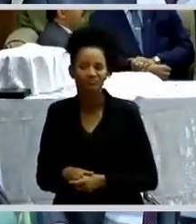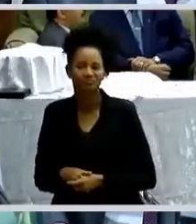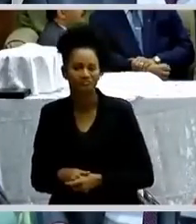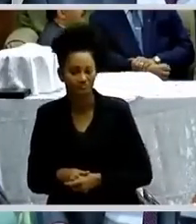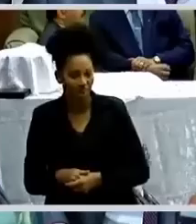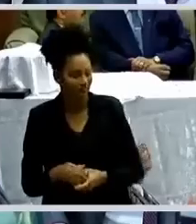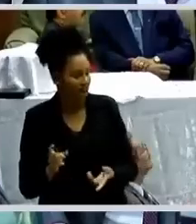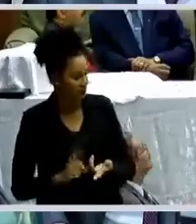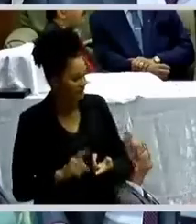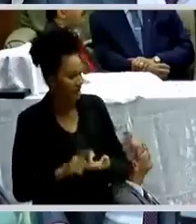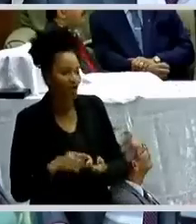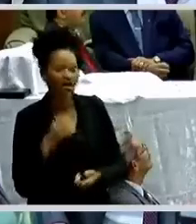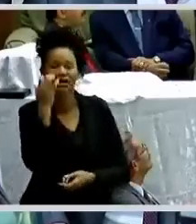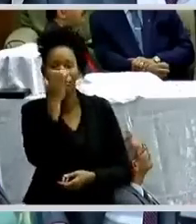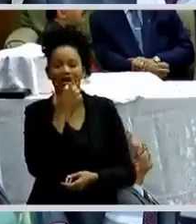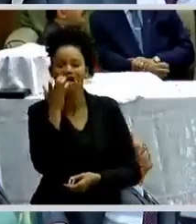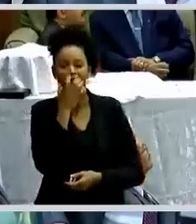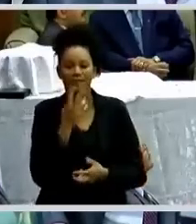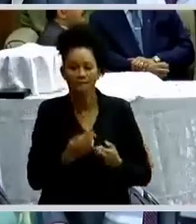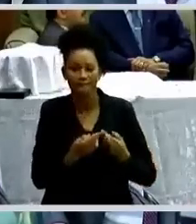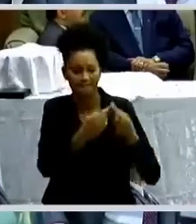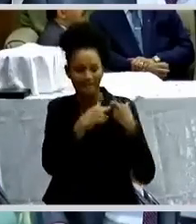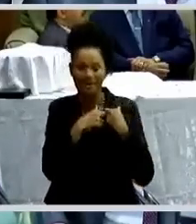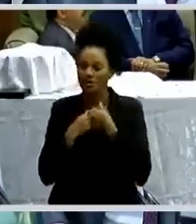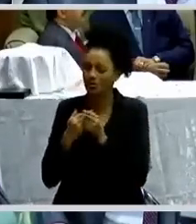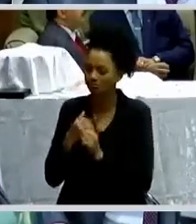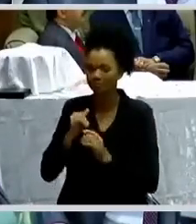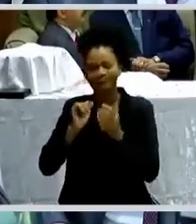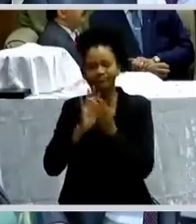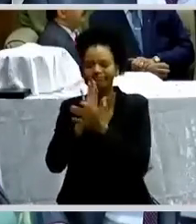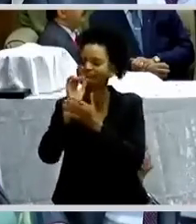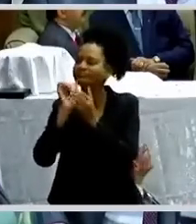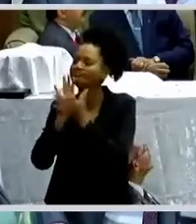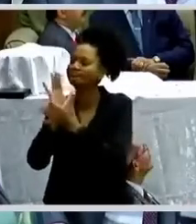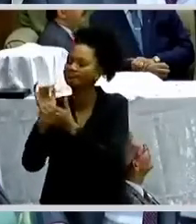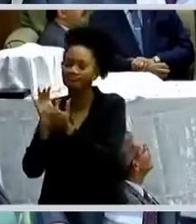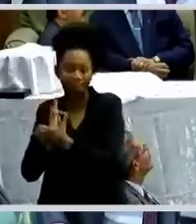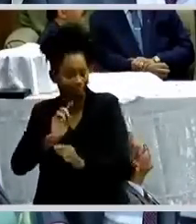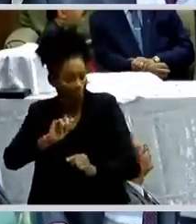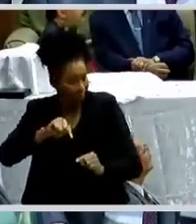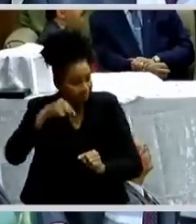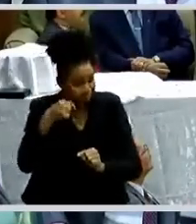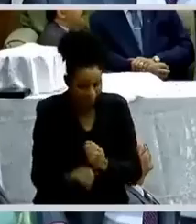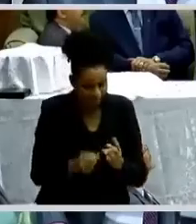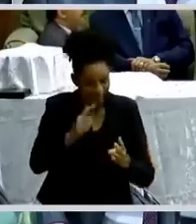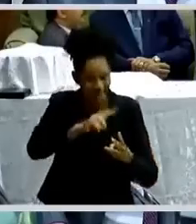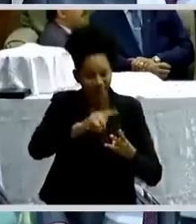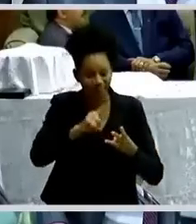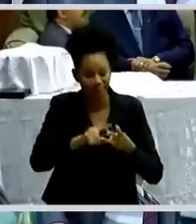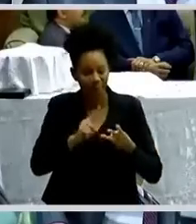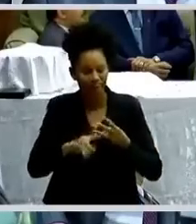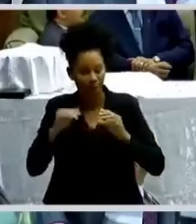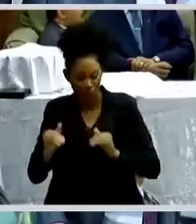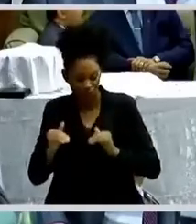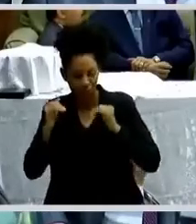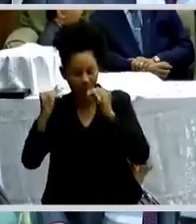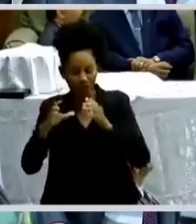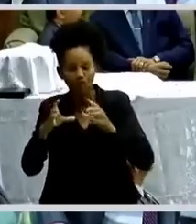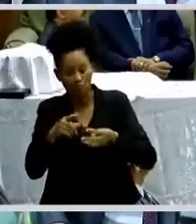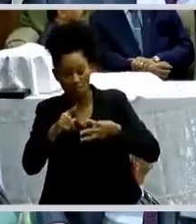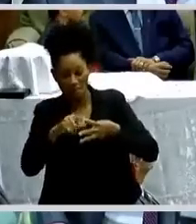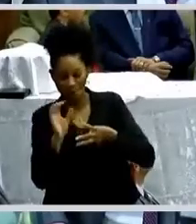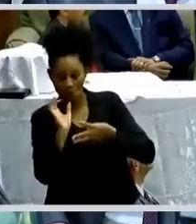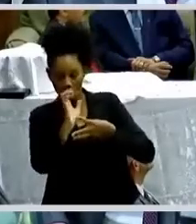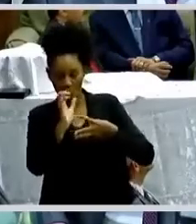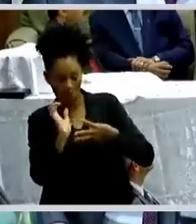E também cantava, era responsáveis pelo louvor. Aí depois desses três, o alto, o médio e o baixo